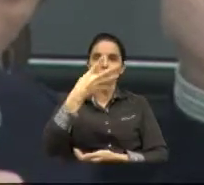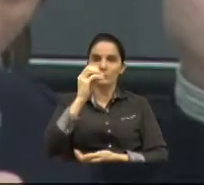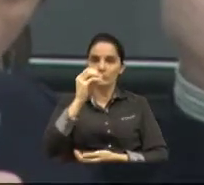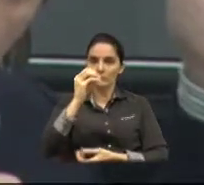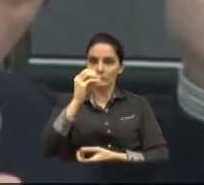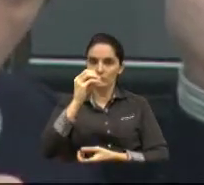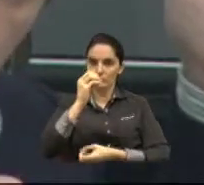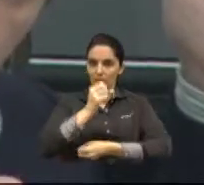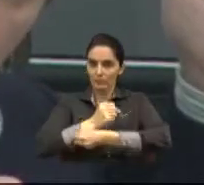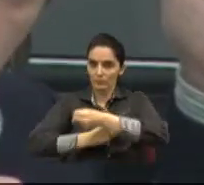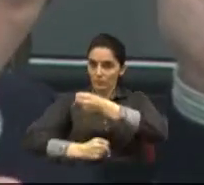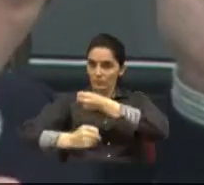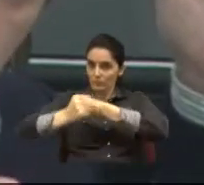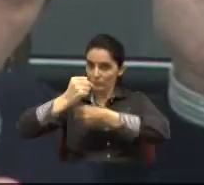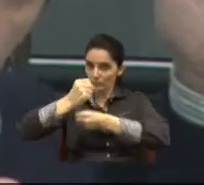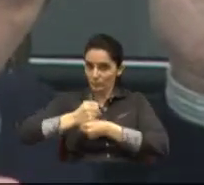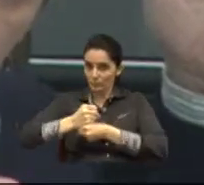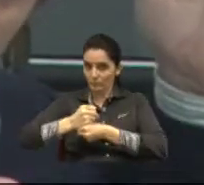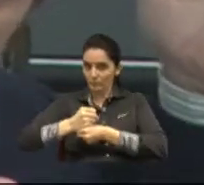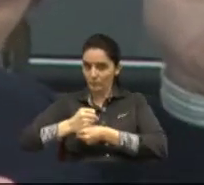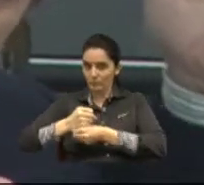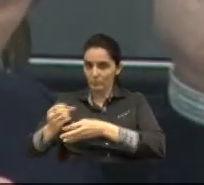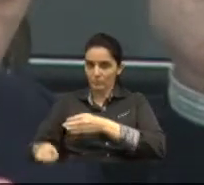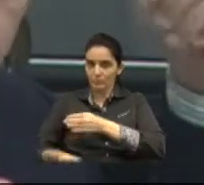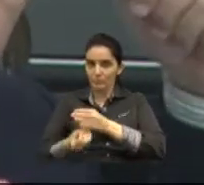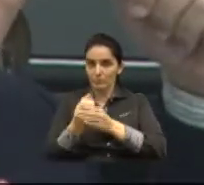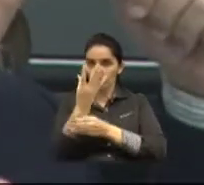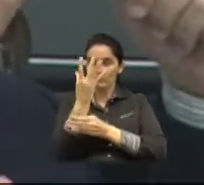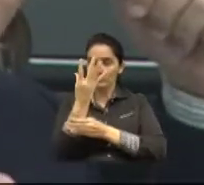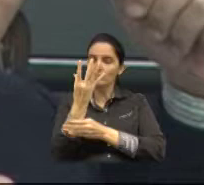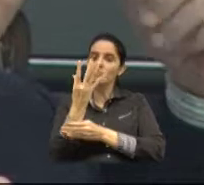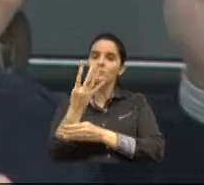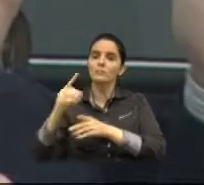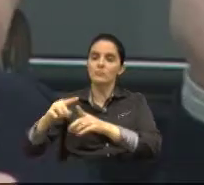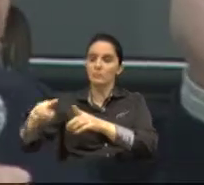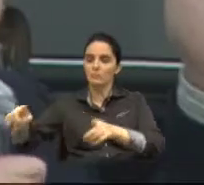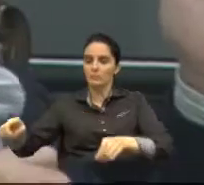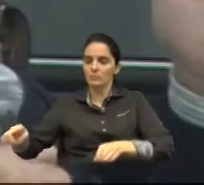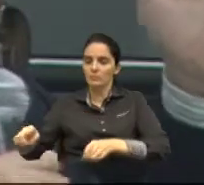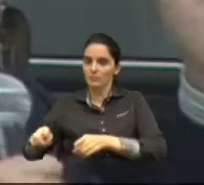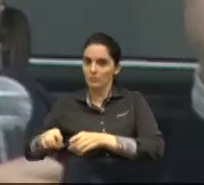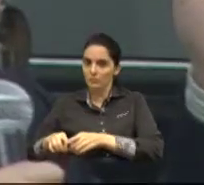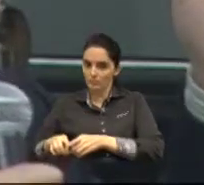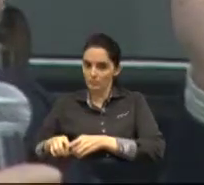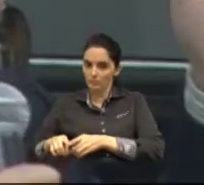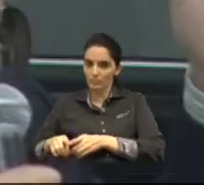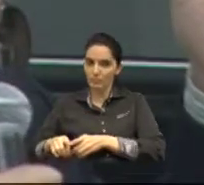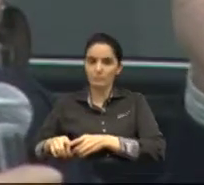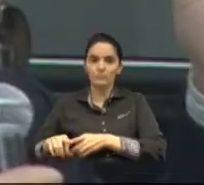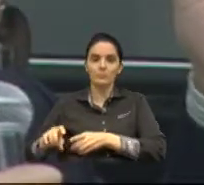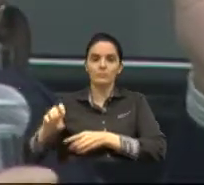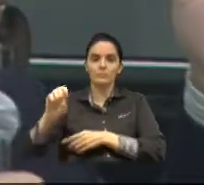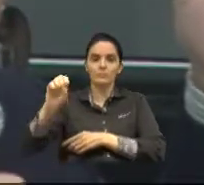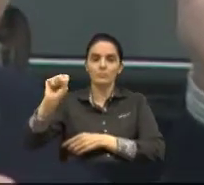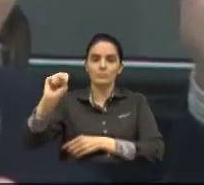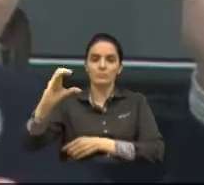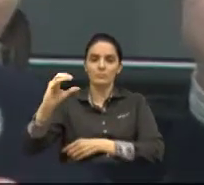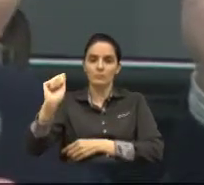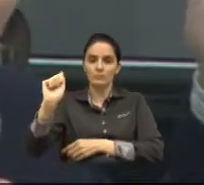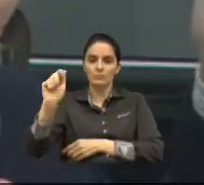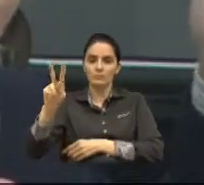quando foi montado o escritório Santos Cavariello aqui em Limeira, que hoje é uma grande potência.